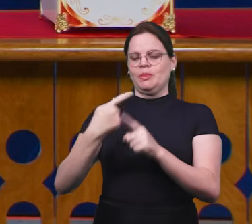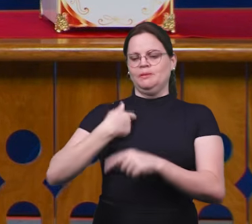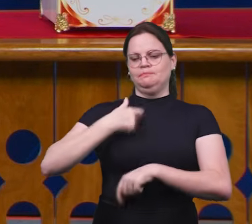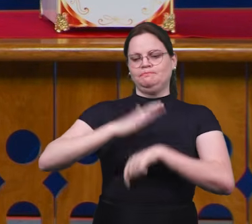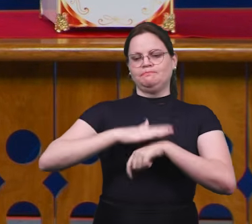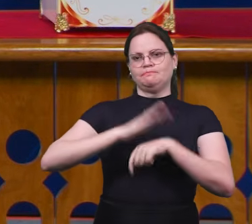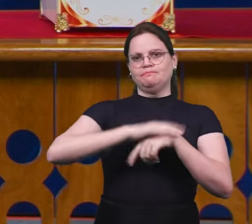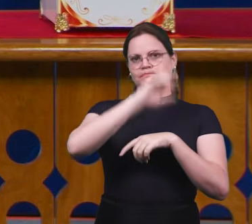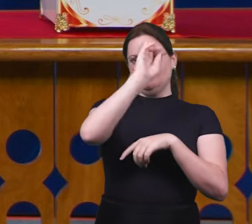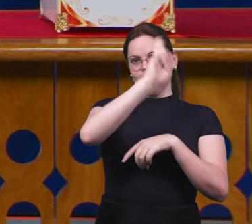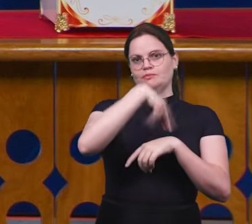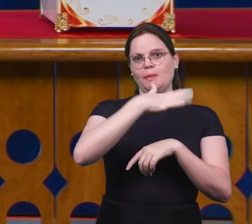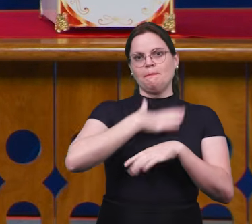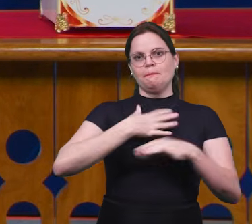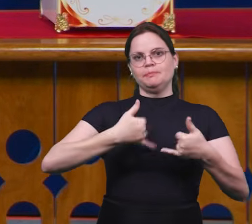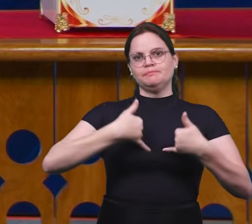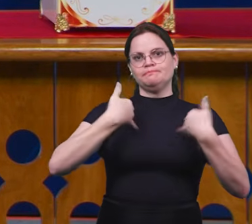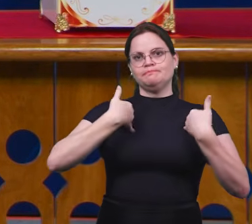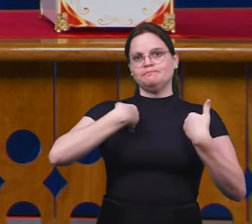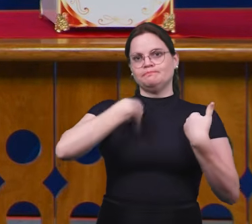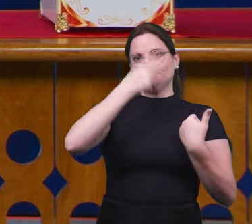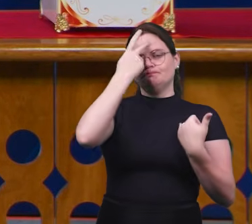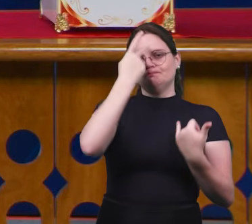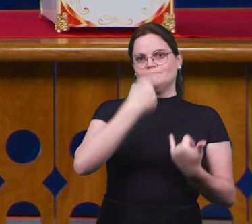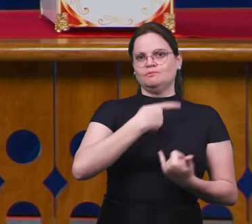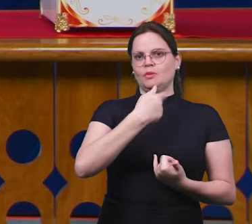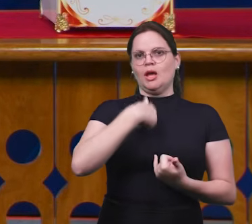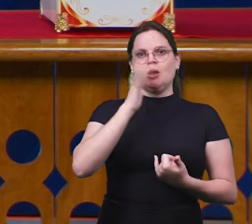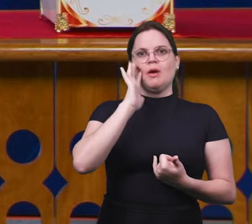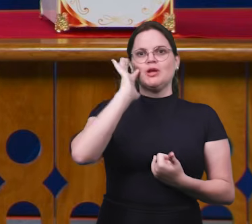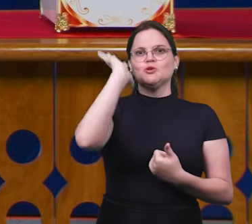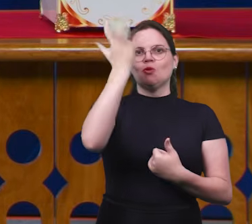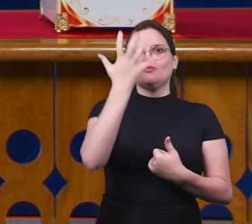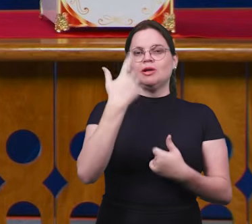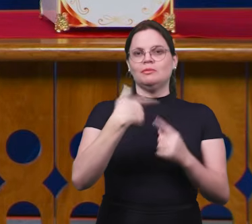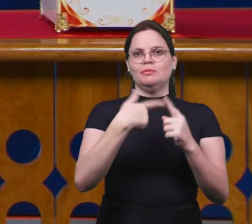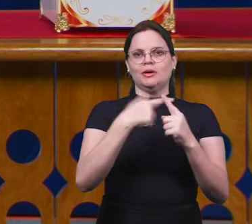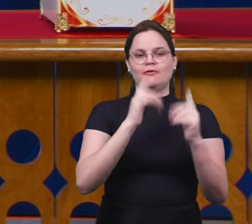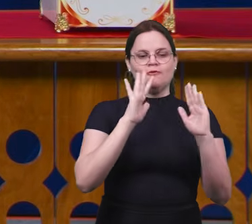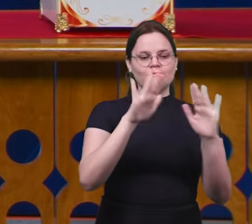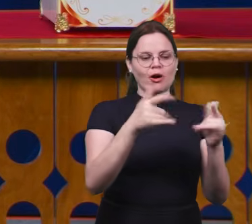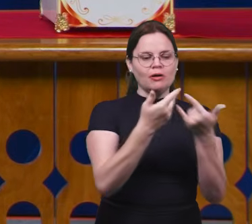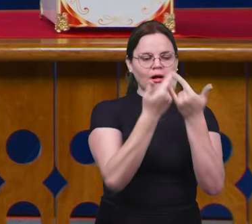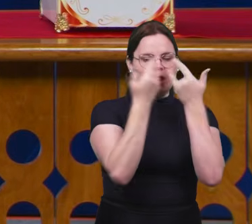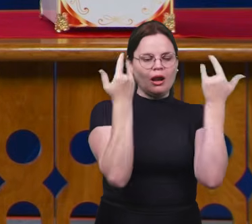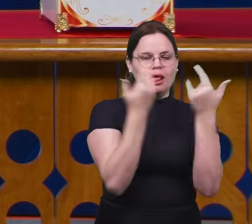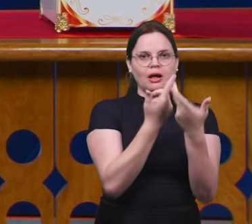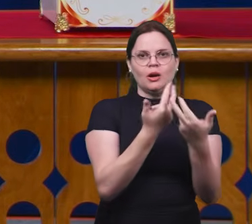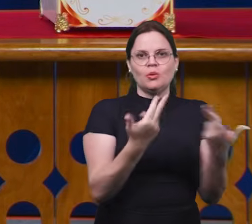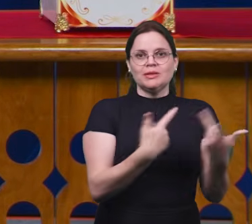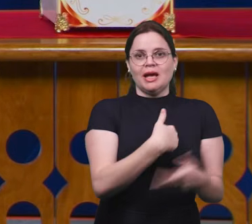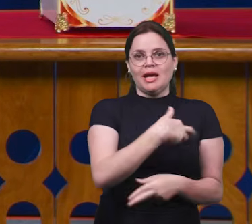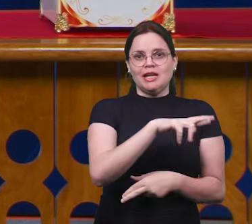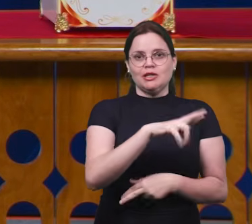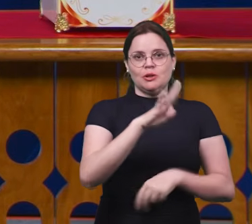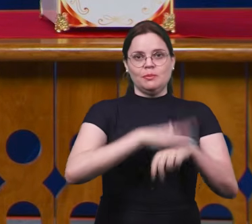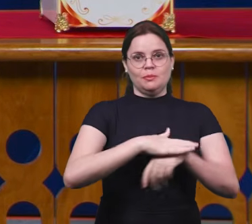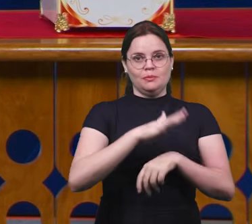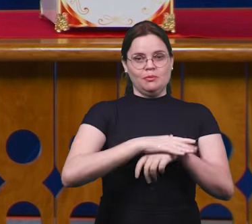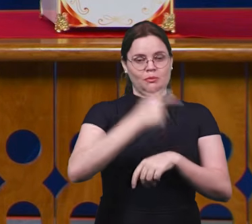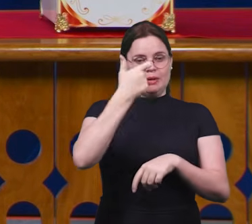própria razão. Transformaram a bênção do Senhor em algo para esta vida, uma religião para esta